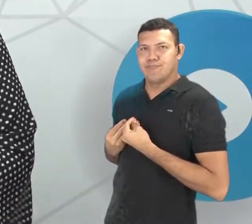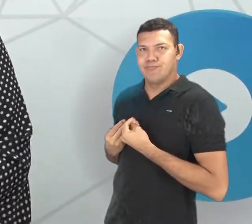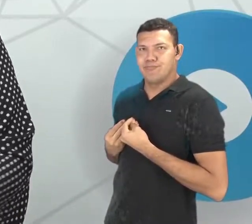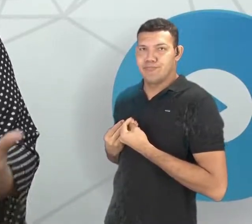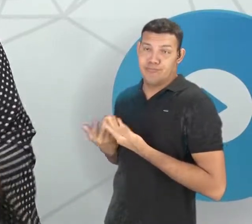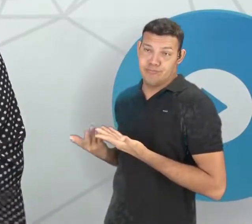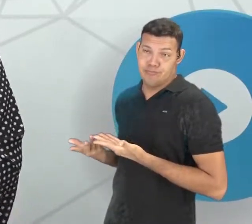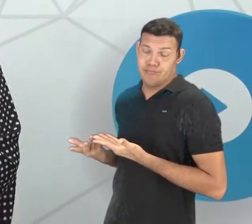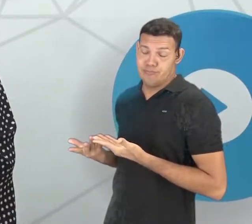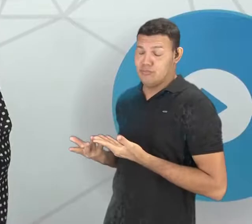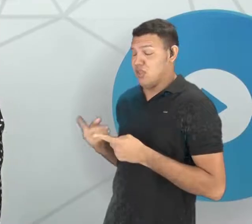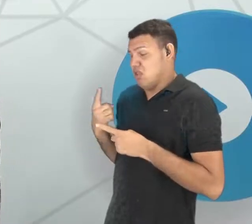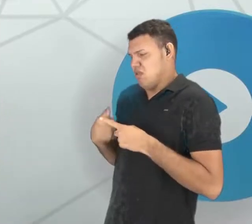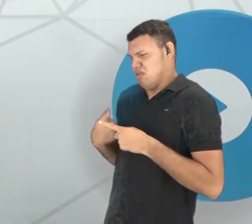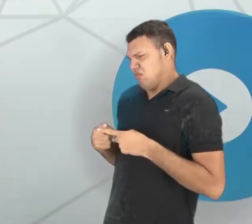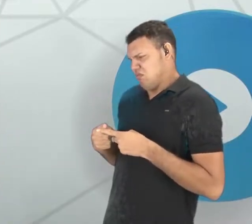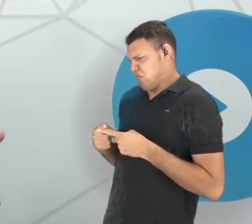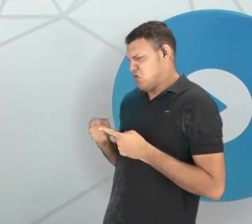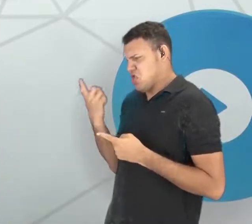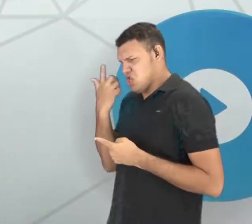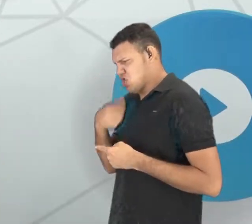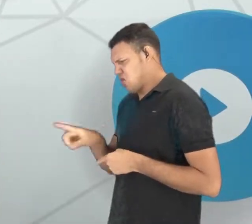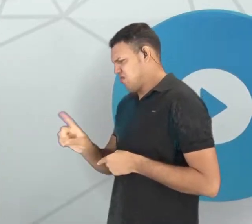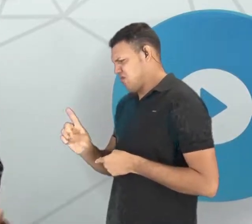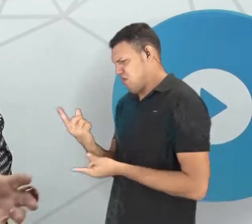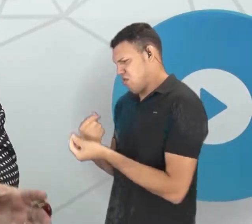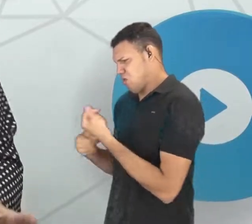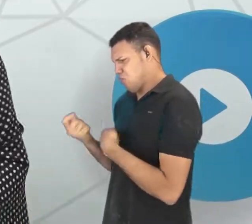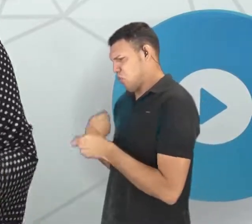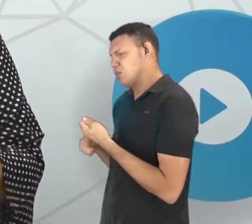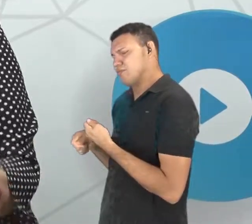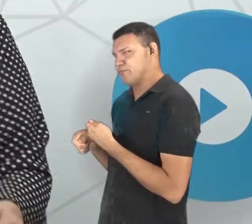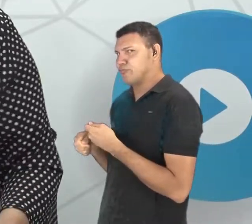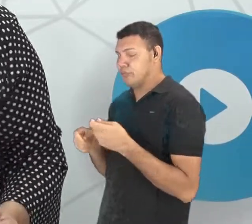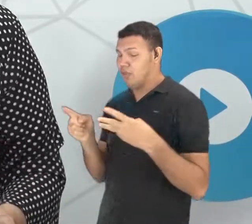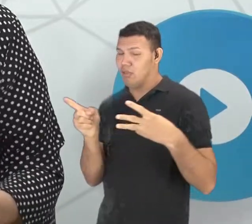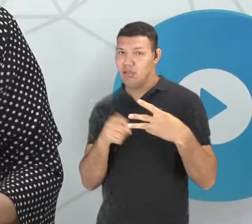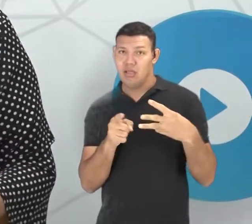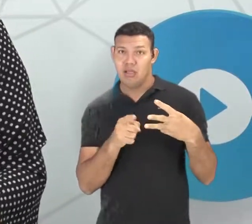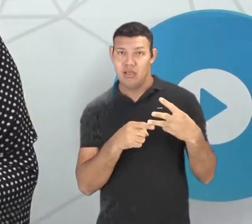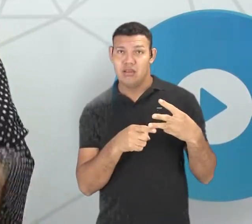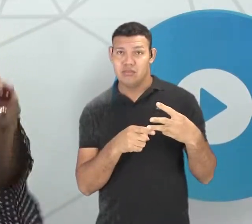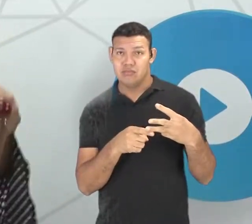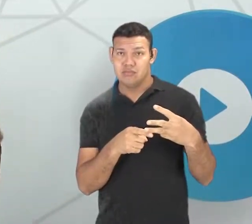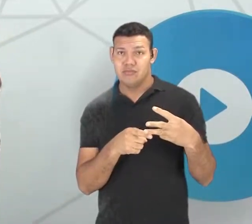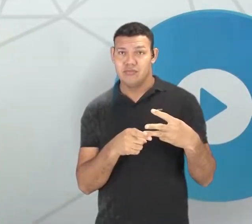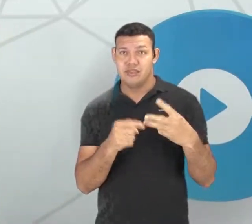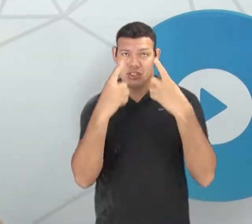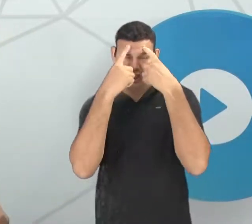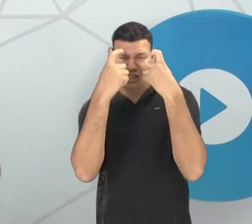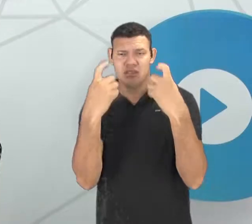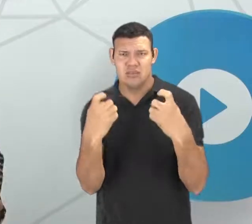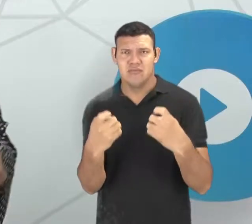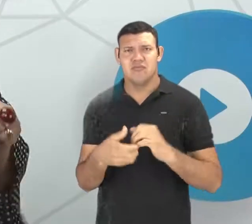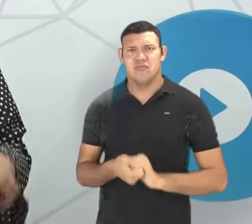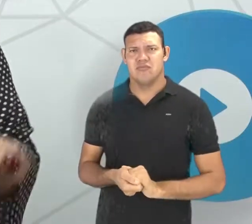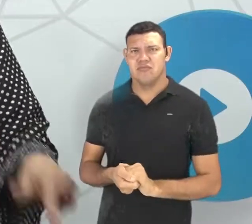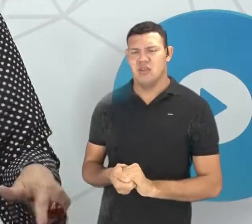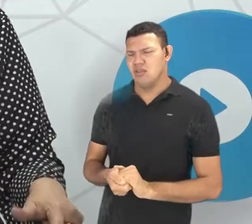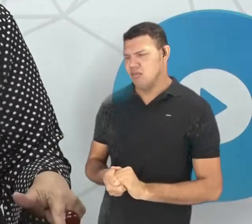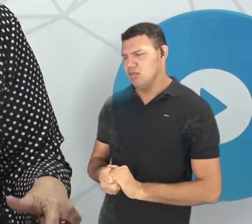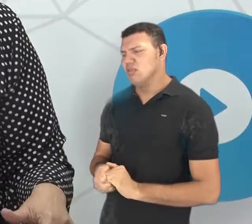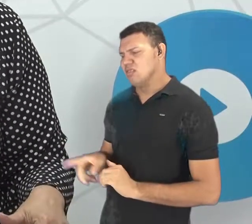que entregar para ele porque ele diz que ela é incapaz. Esse já é um outro tipo de violência psicológica, em que a mulher é incapaz,